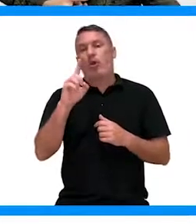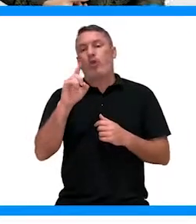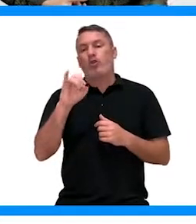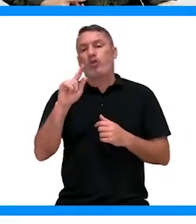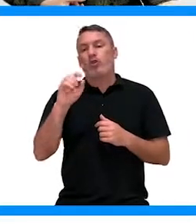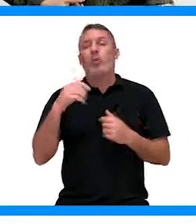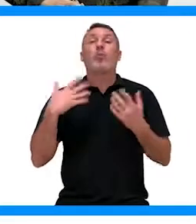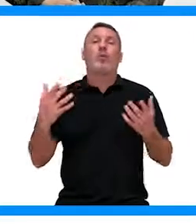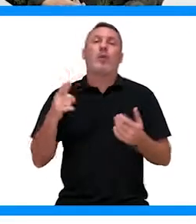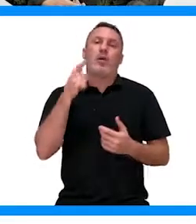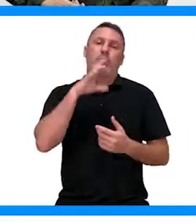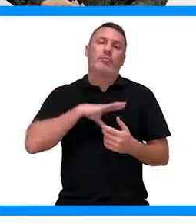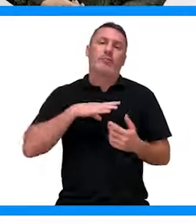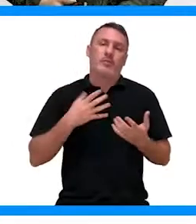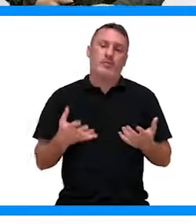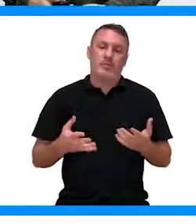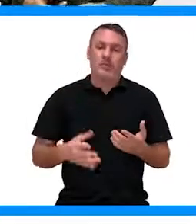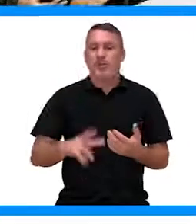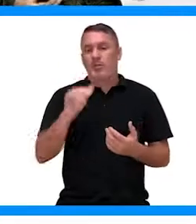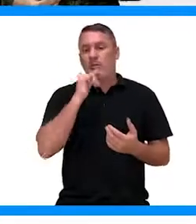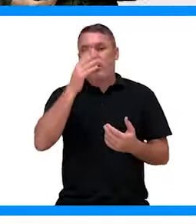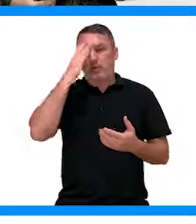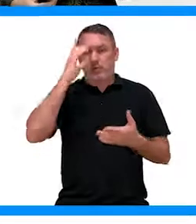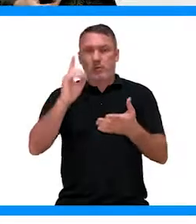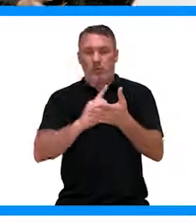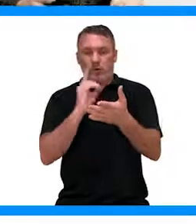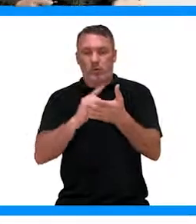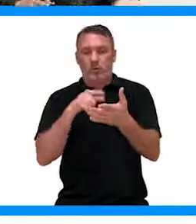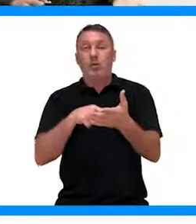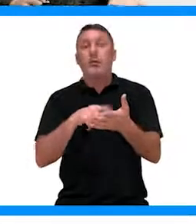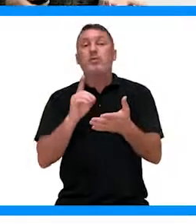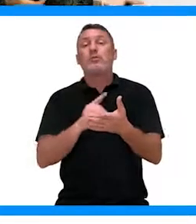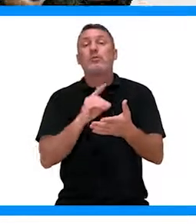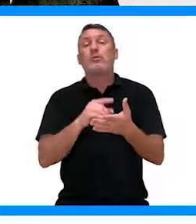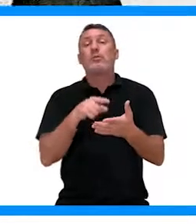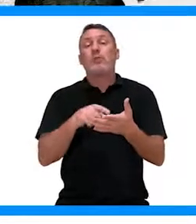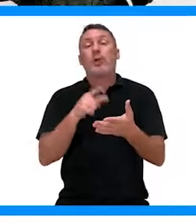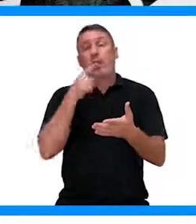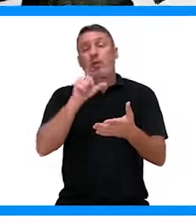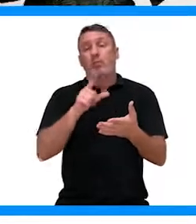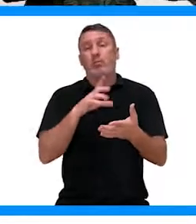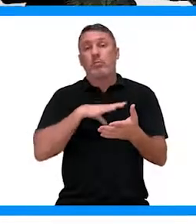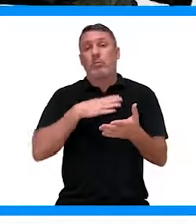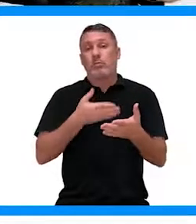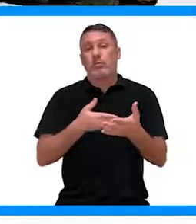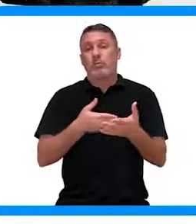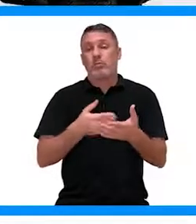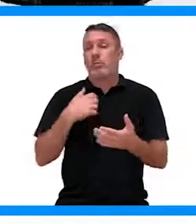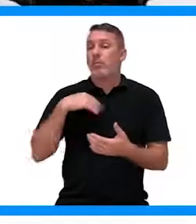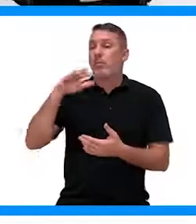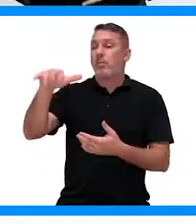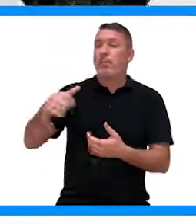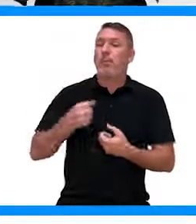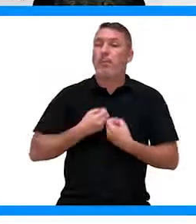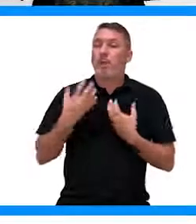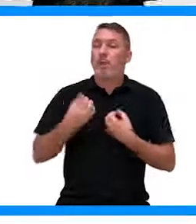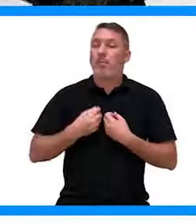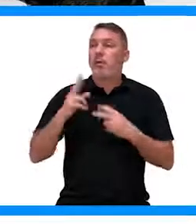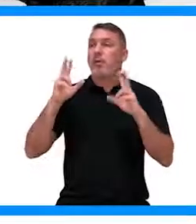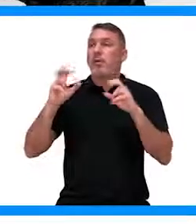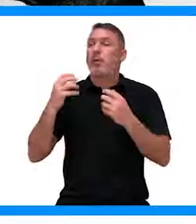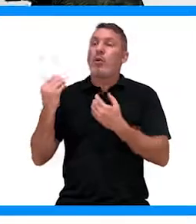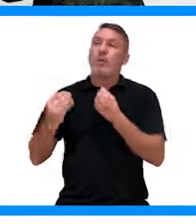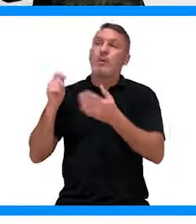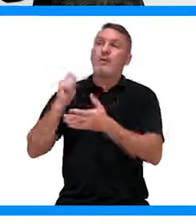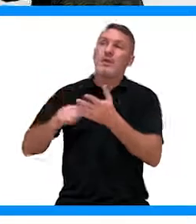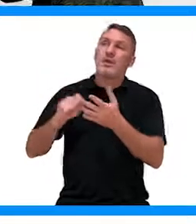língua portuguesa. Então, se eu penso num dicionário, o que é um dicionário? É a língua falando da própria língua. Se eu pego um